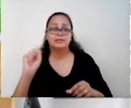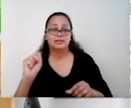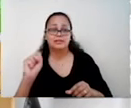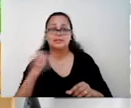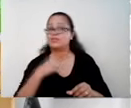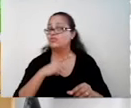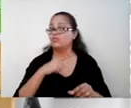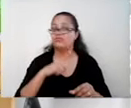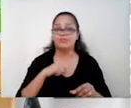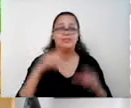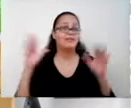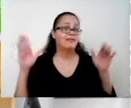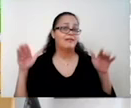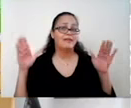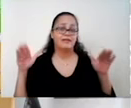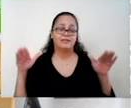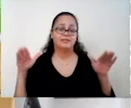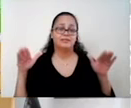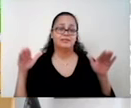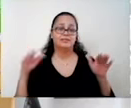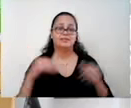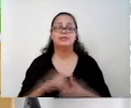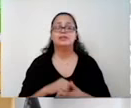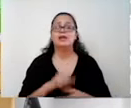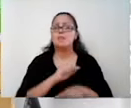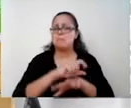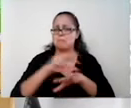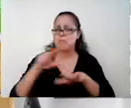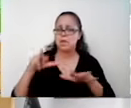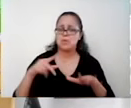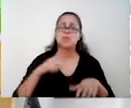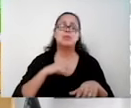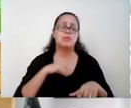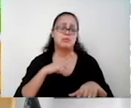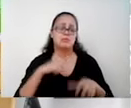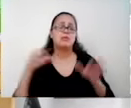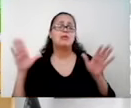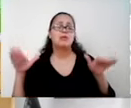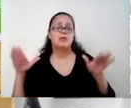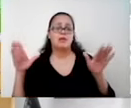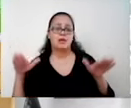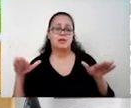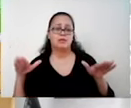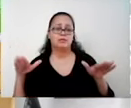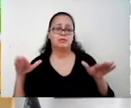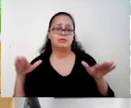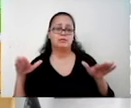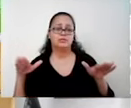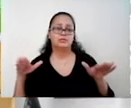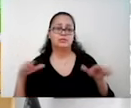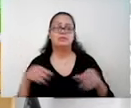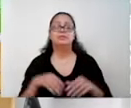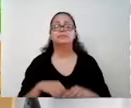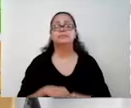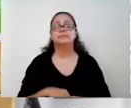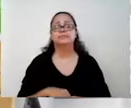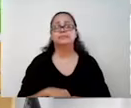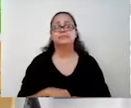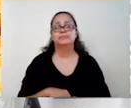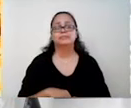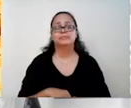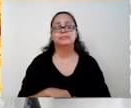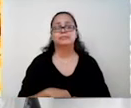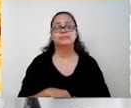asas, esse não apresenta. E uma libélula, que possivelmente é um dos mais antigos insetos terrestres.